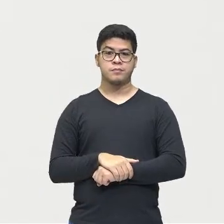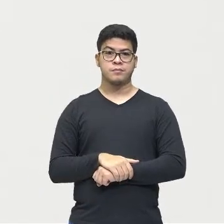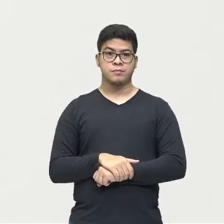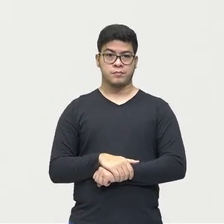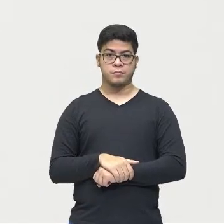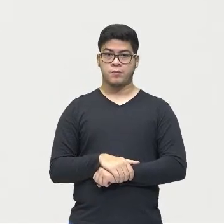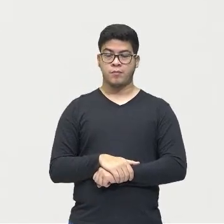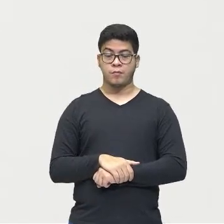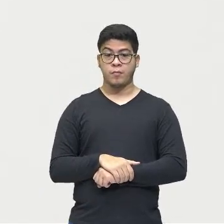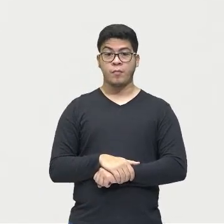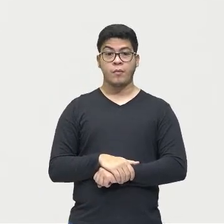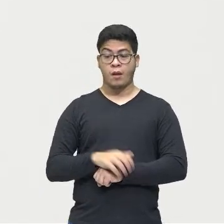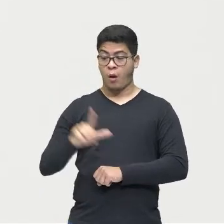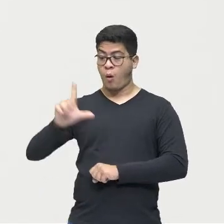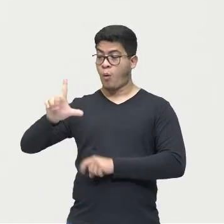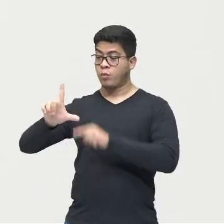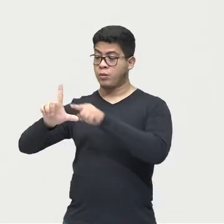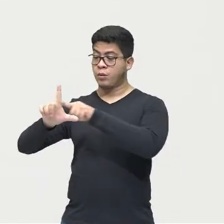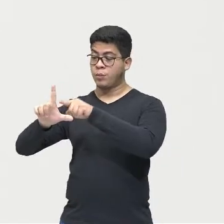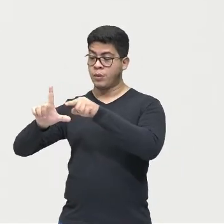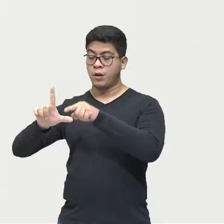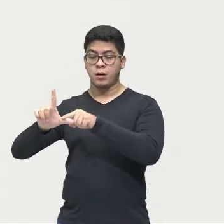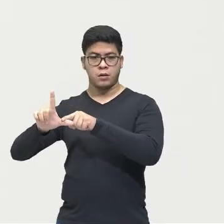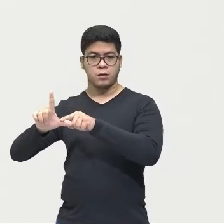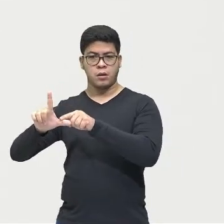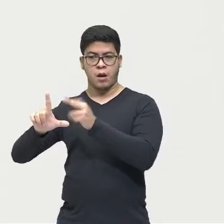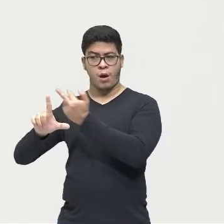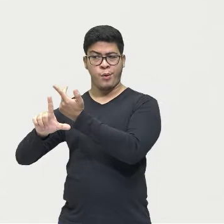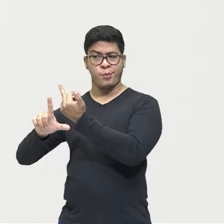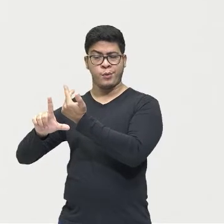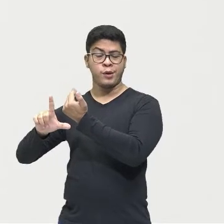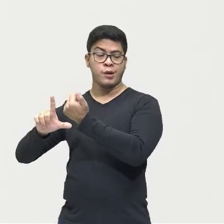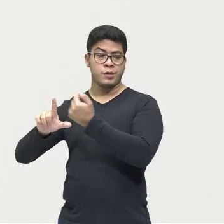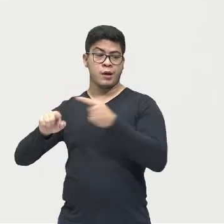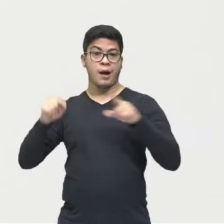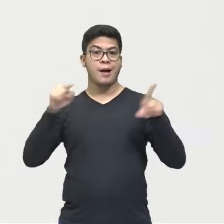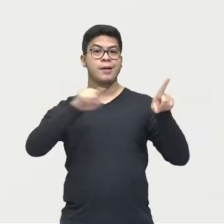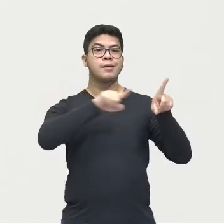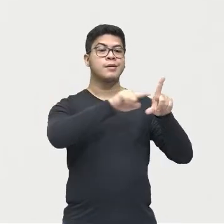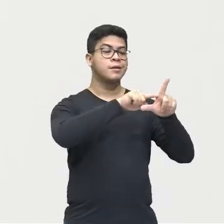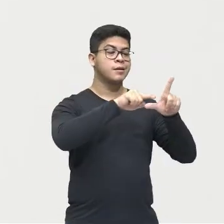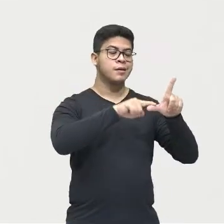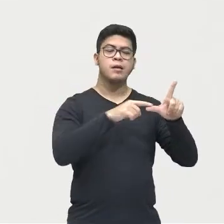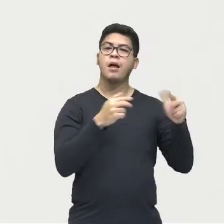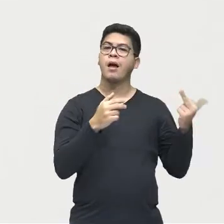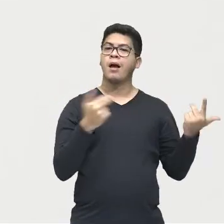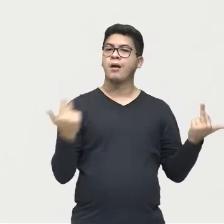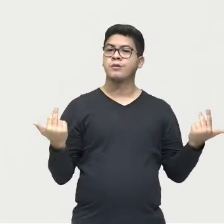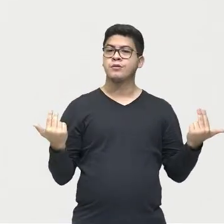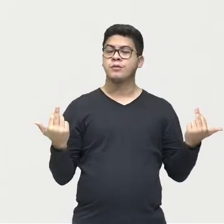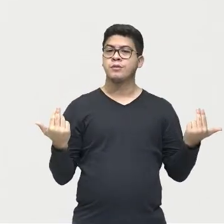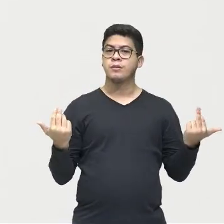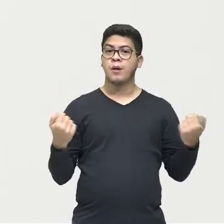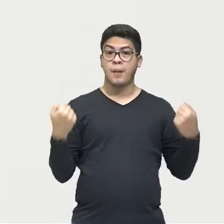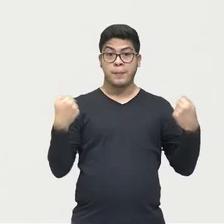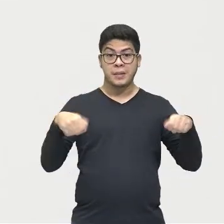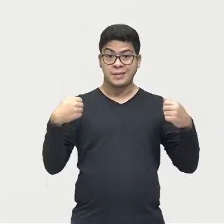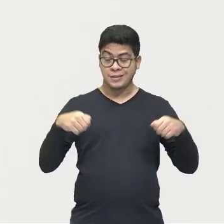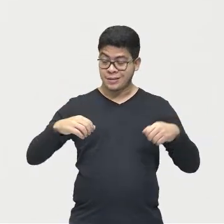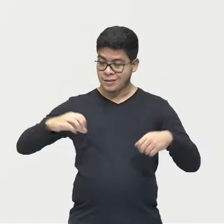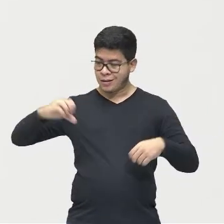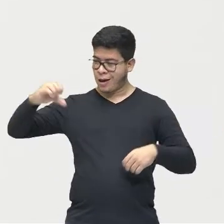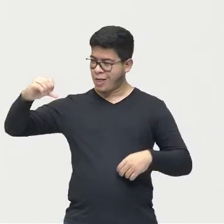Ângulos opostos congruentes, ou seja, possuem a mesma medida, necessariamente. Então, se aqui é 90, necessariamente do outro lado também tem que ser 90.